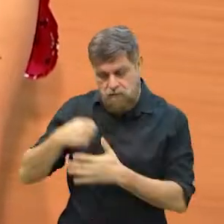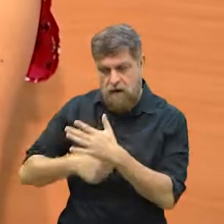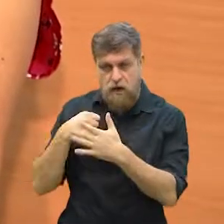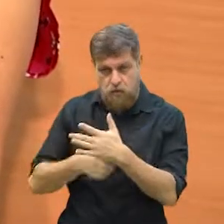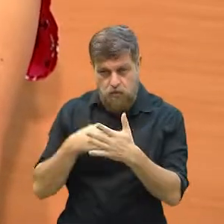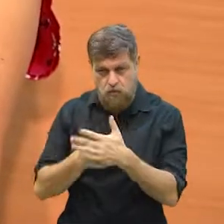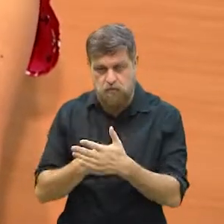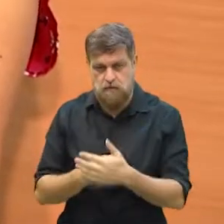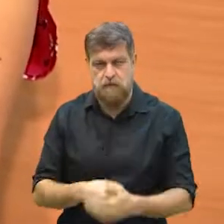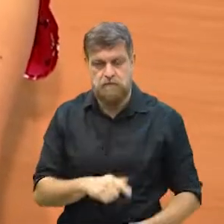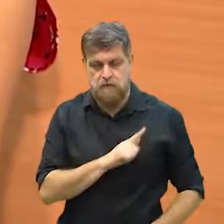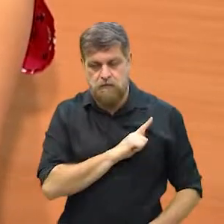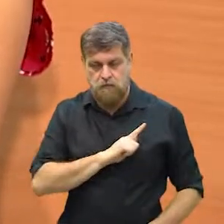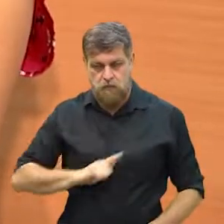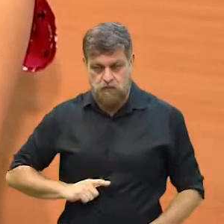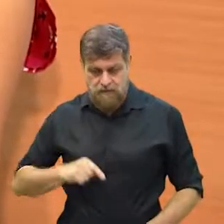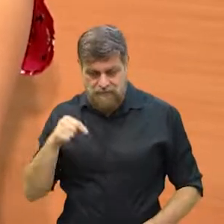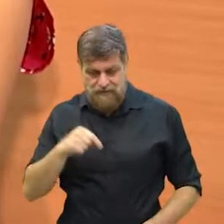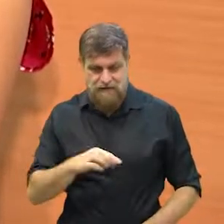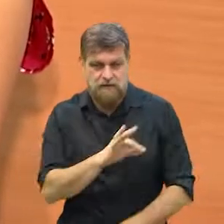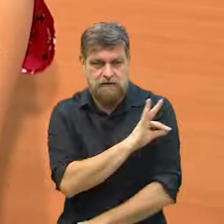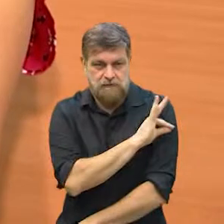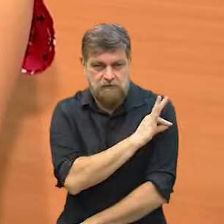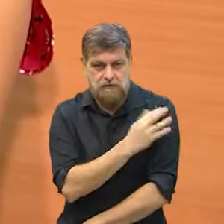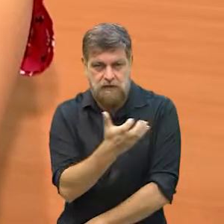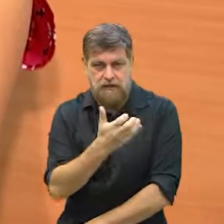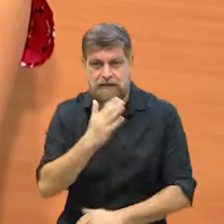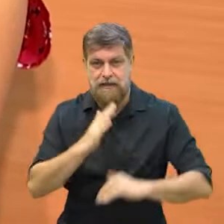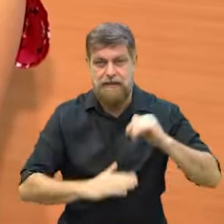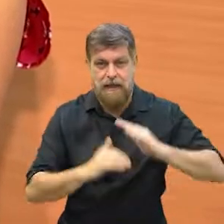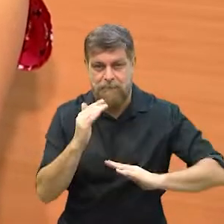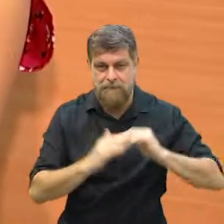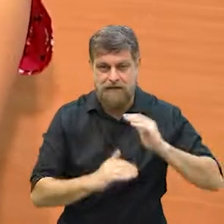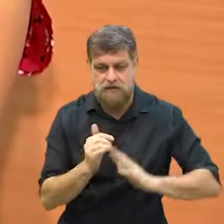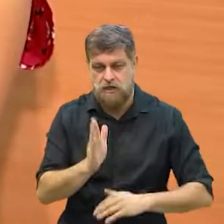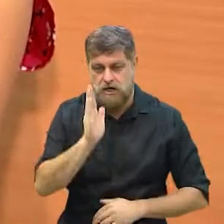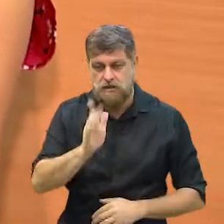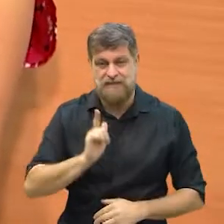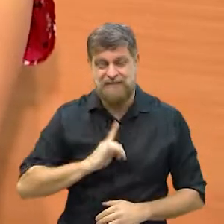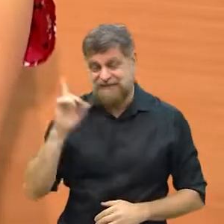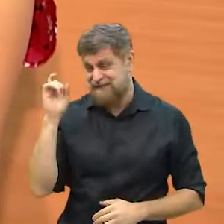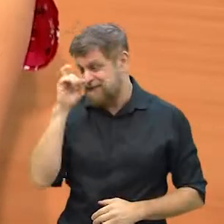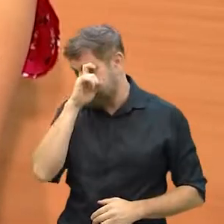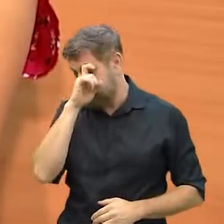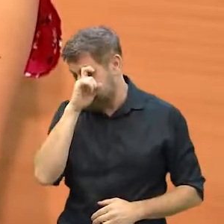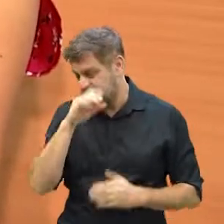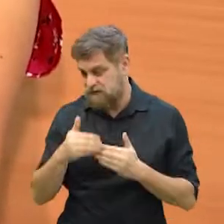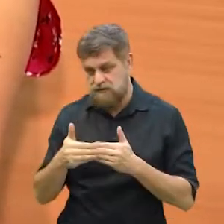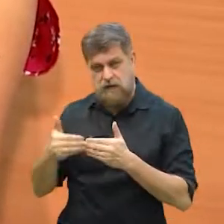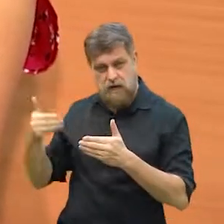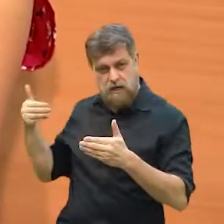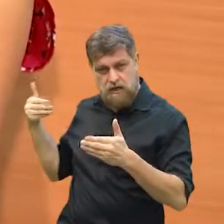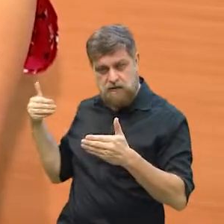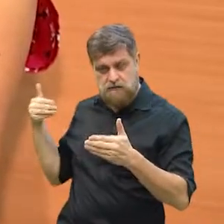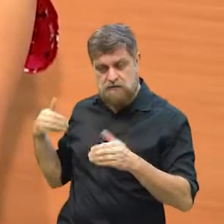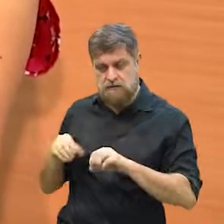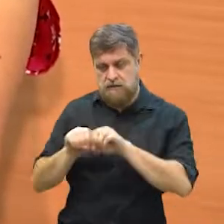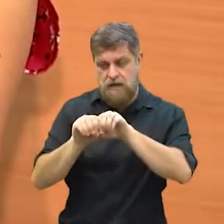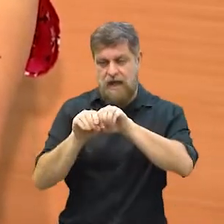movimento do governo municipal de ir, na prática, se já teve uma dificuldade de acesso,